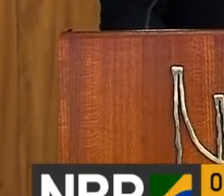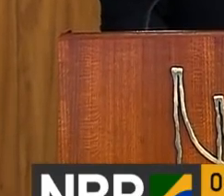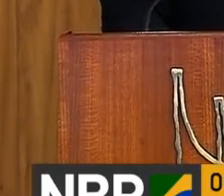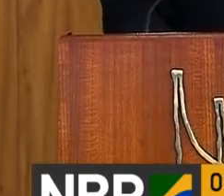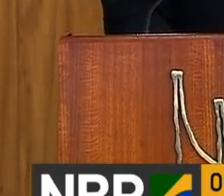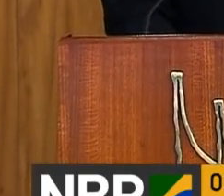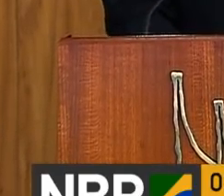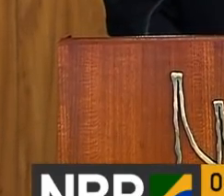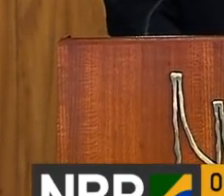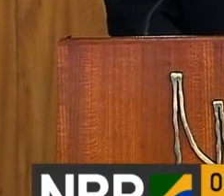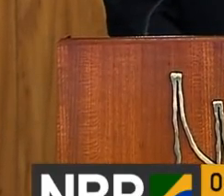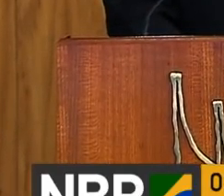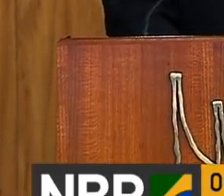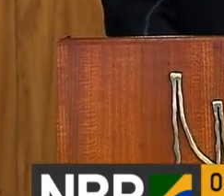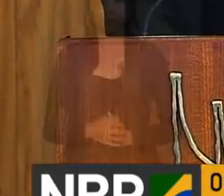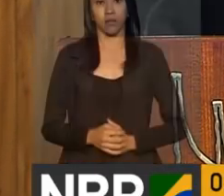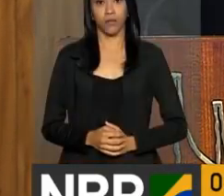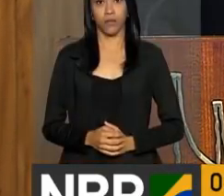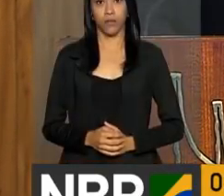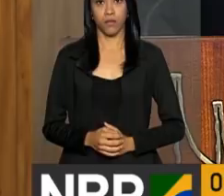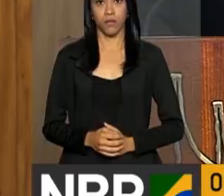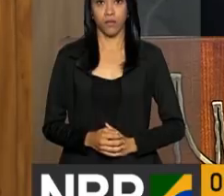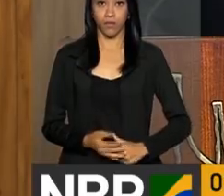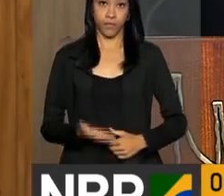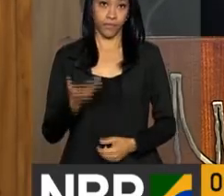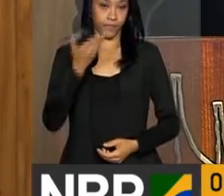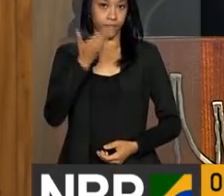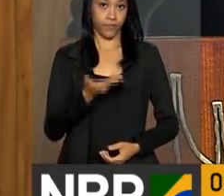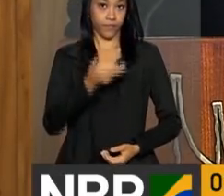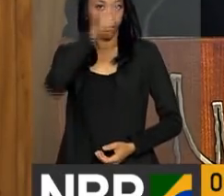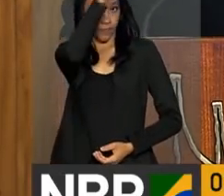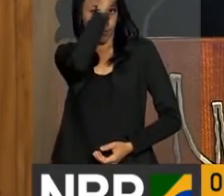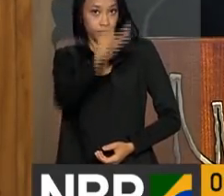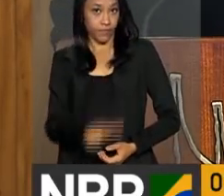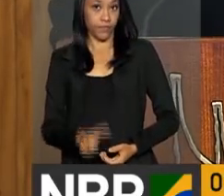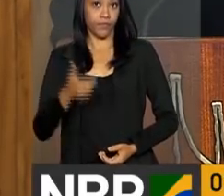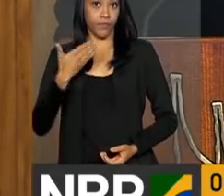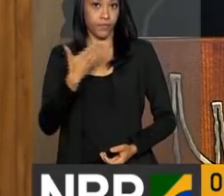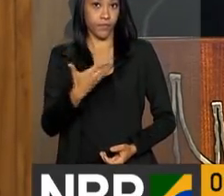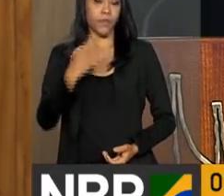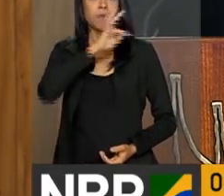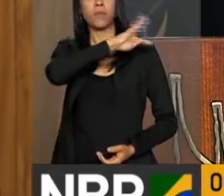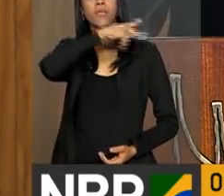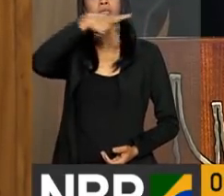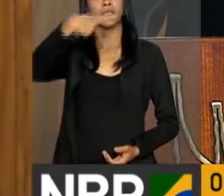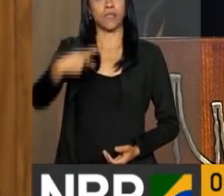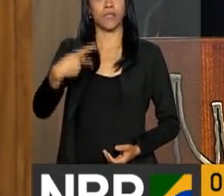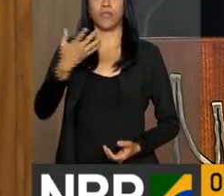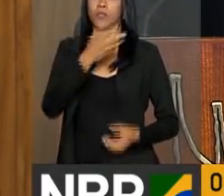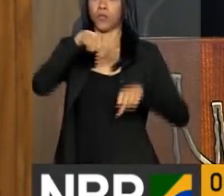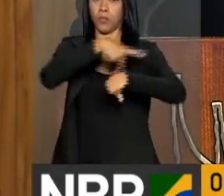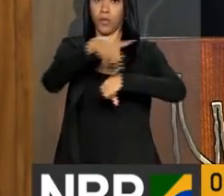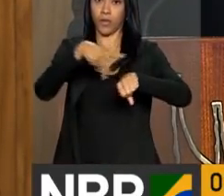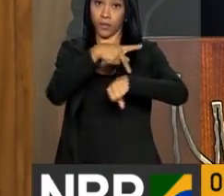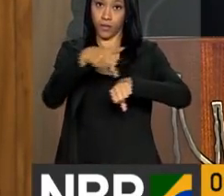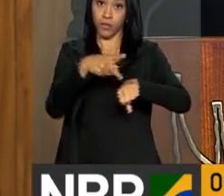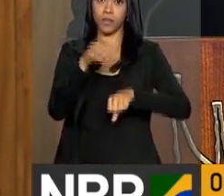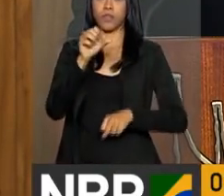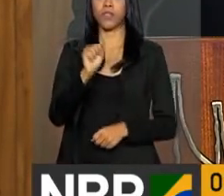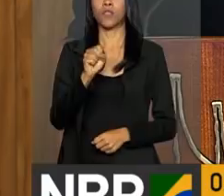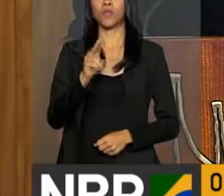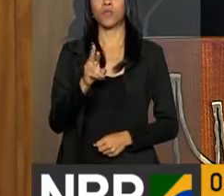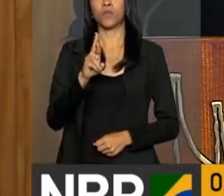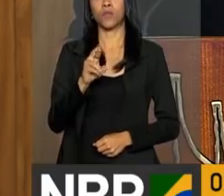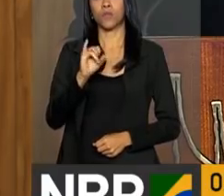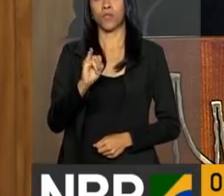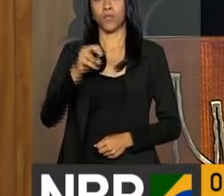imprensa. Senhor Desiré Buterse, presidente da República do Suriname, senhoras e senhores